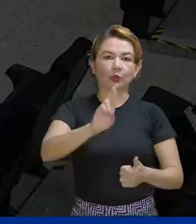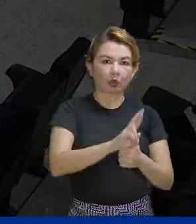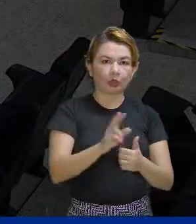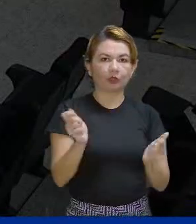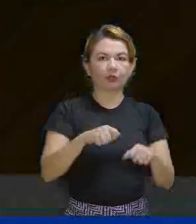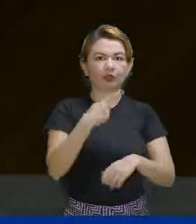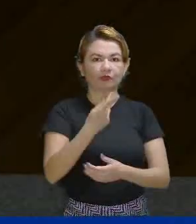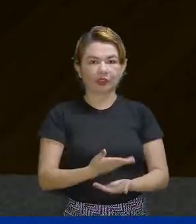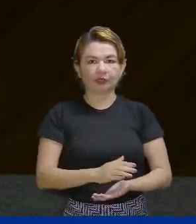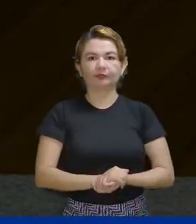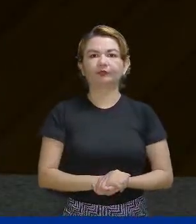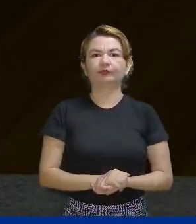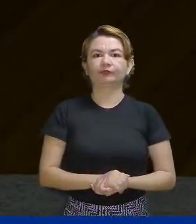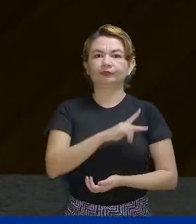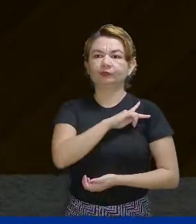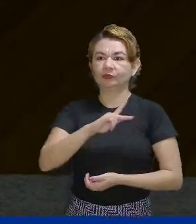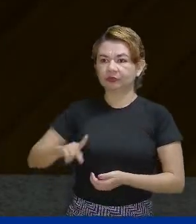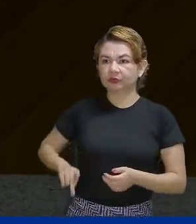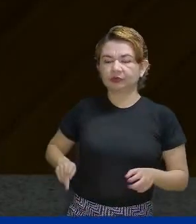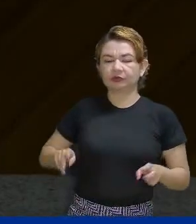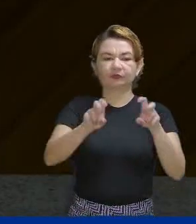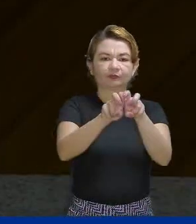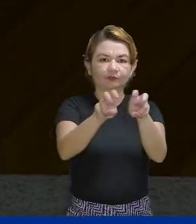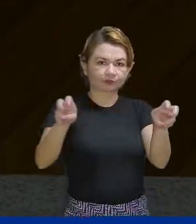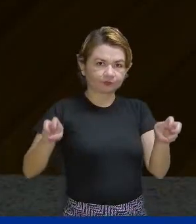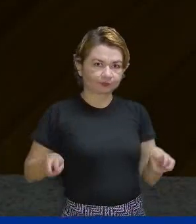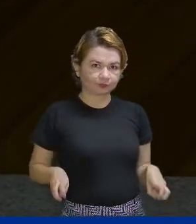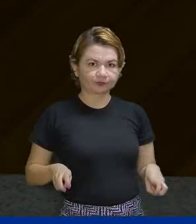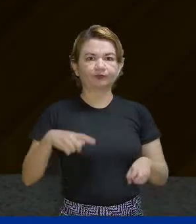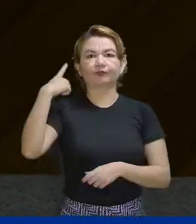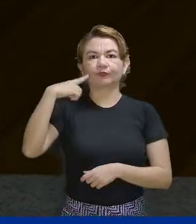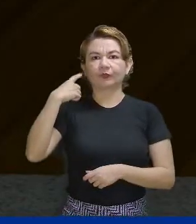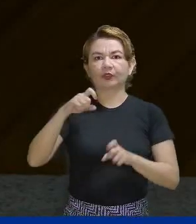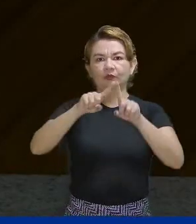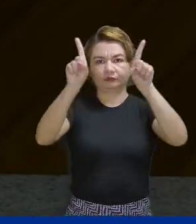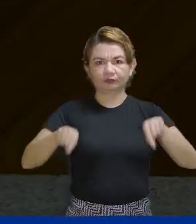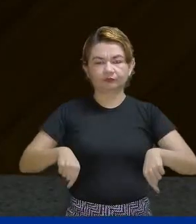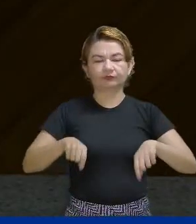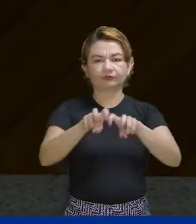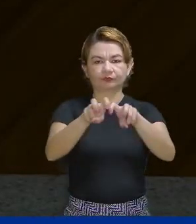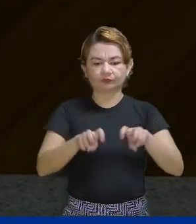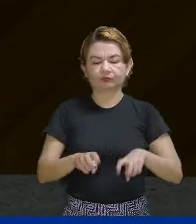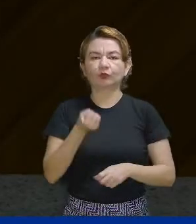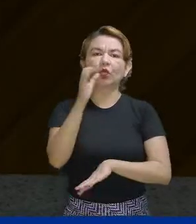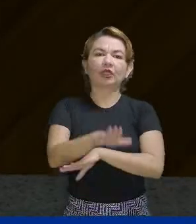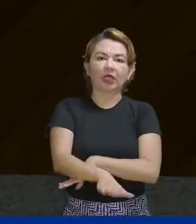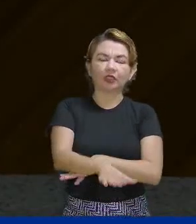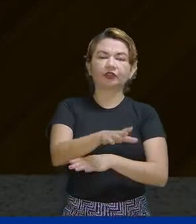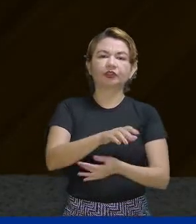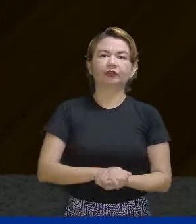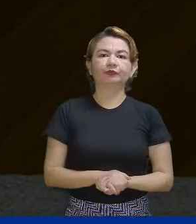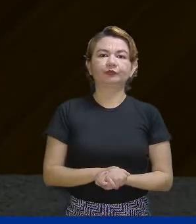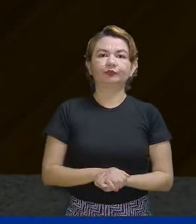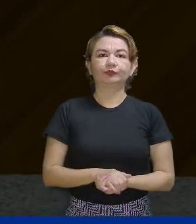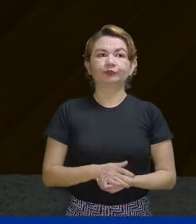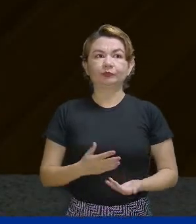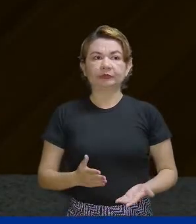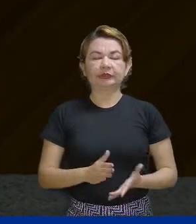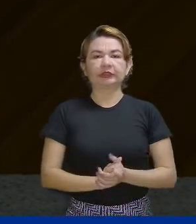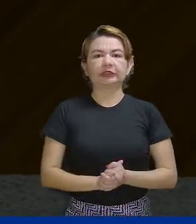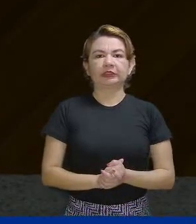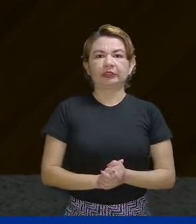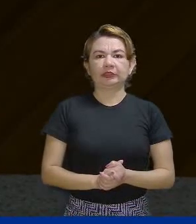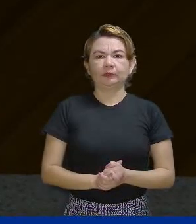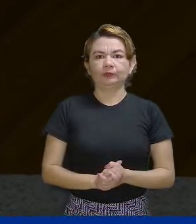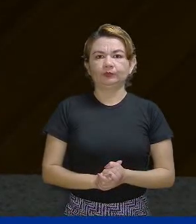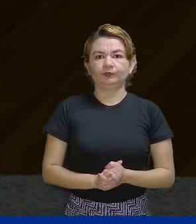plenário. Excelentíssimo senhor presidente, excelentíssimos julgadores, advogados e servidores aqui presentes, boa tarde. Considerando que já Foco na existe Procuradora